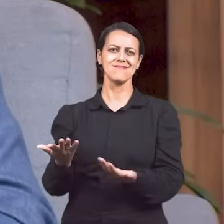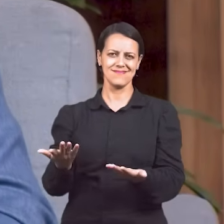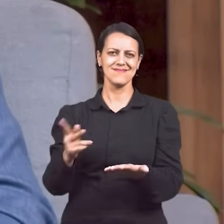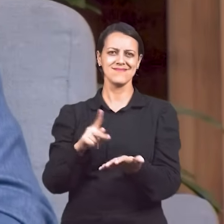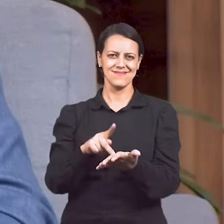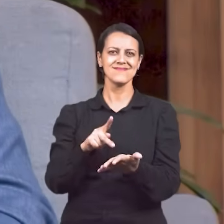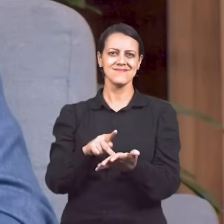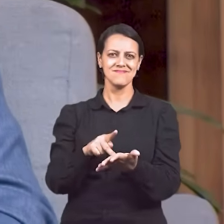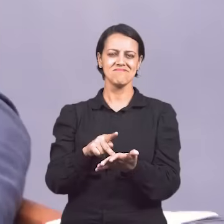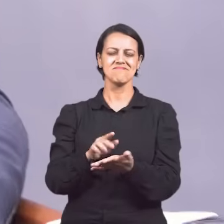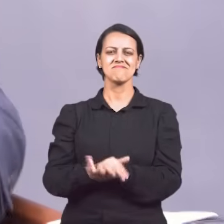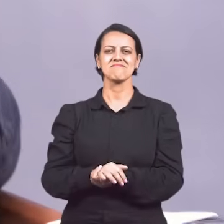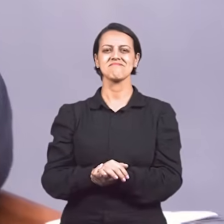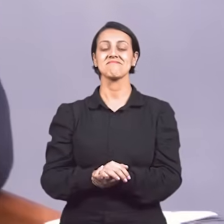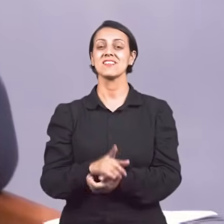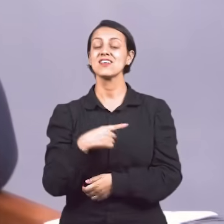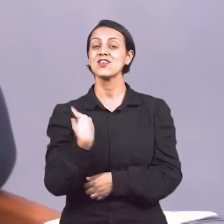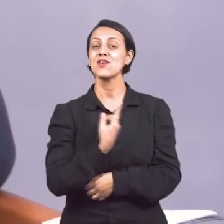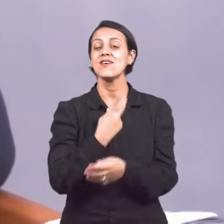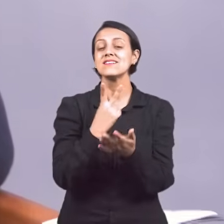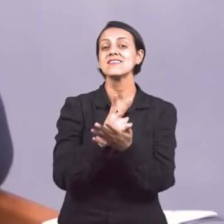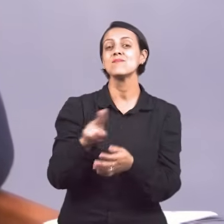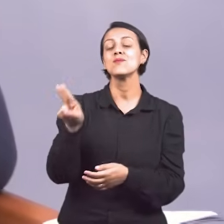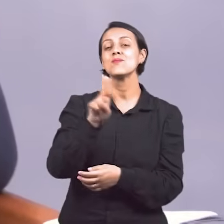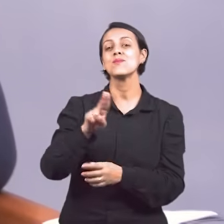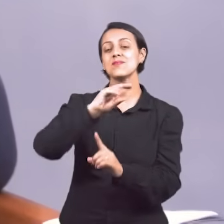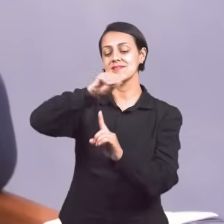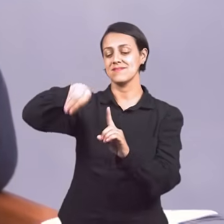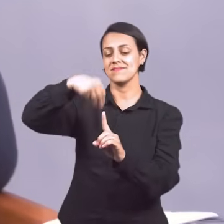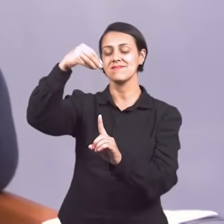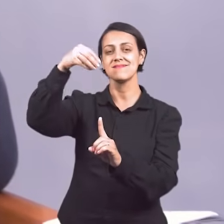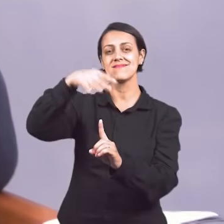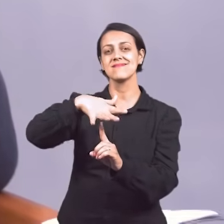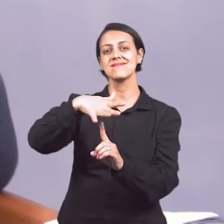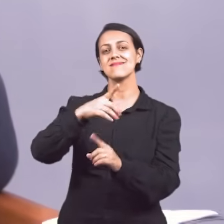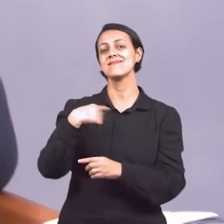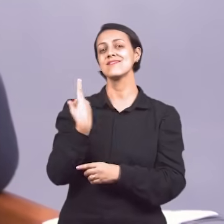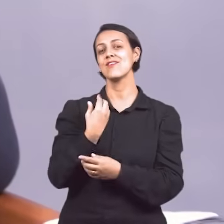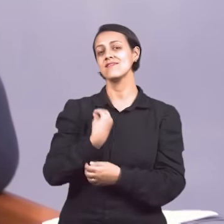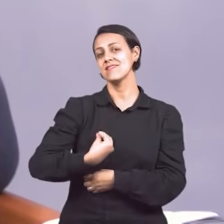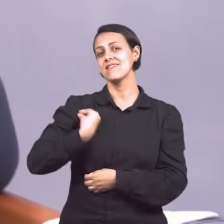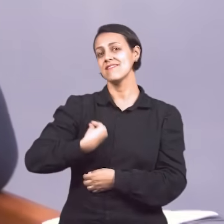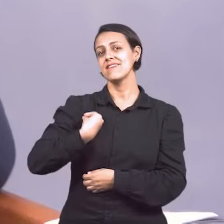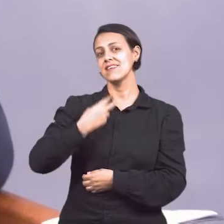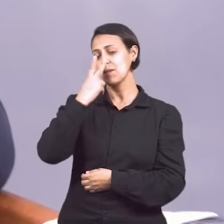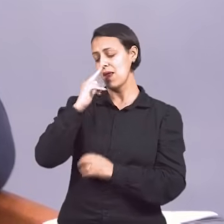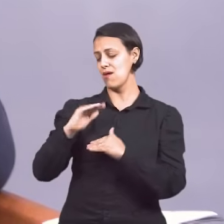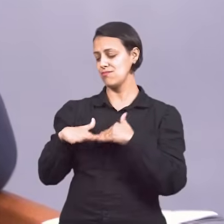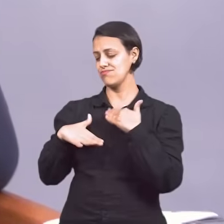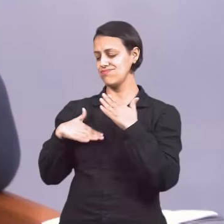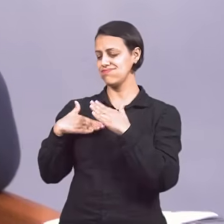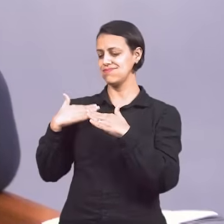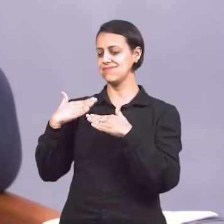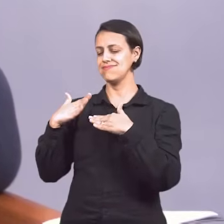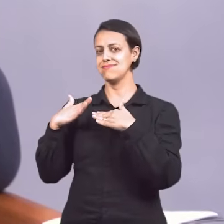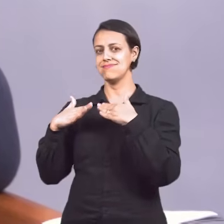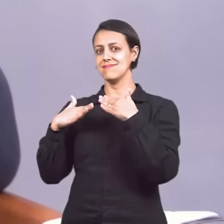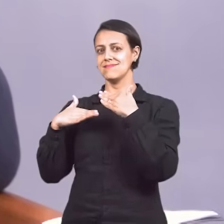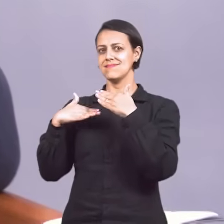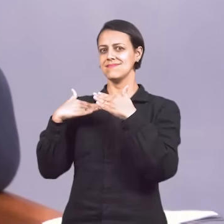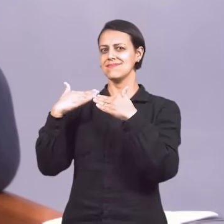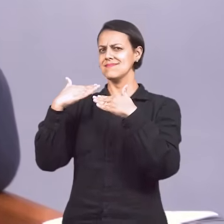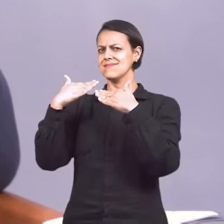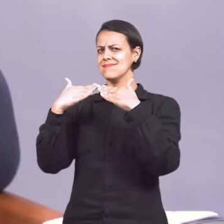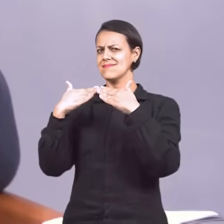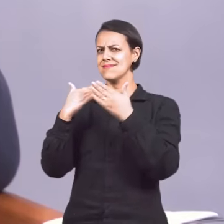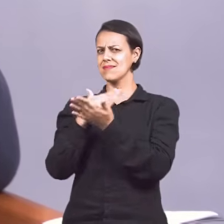Deus. E quanto mais, pastor Abel, nós exercemos os meios de graça, nós nos aperfeiçoamos na presença